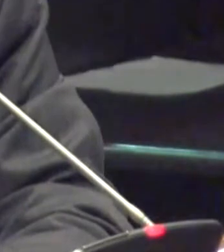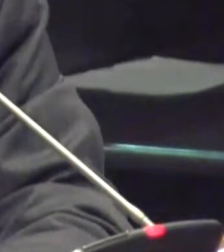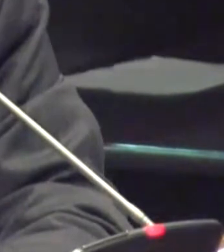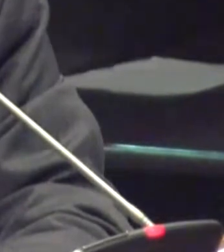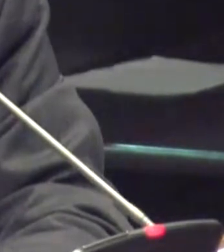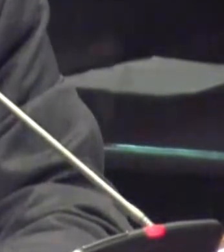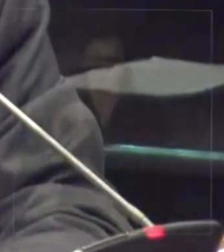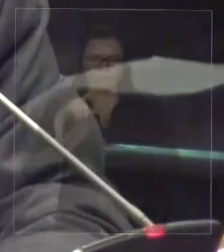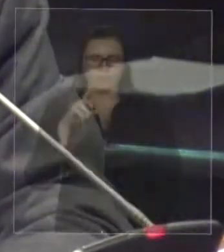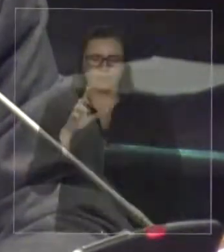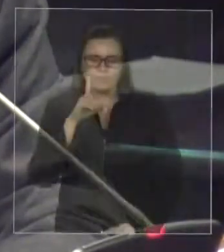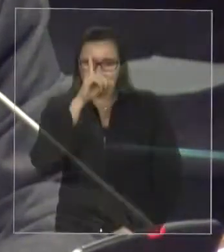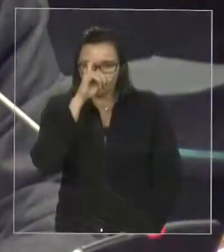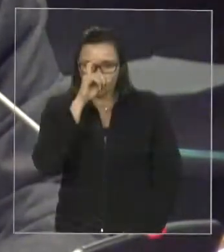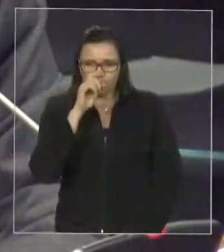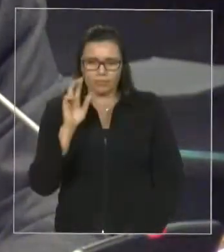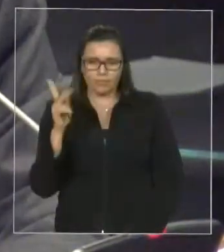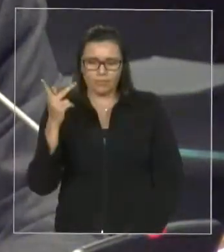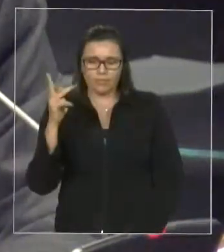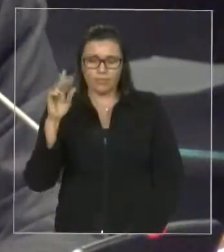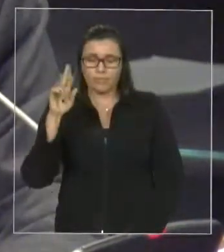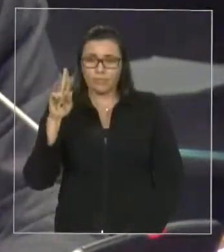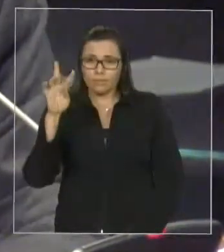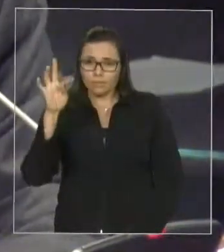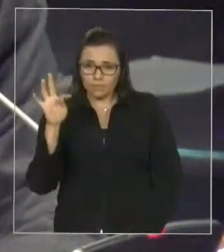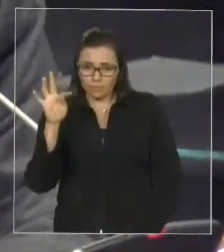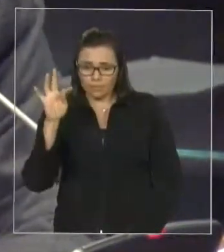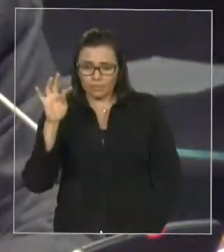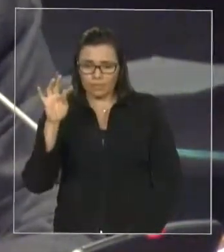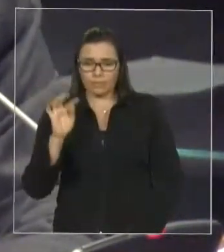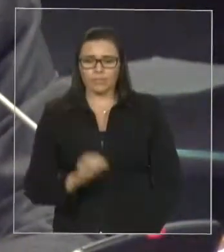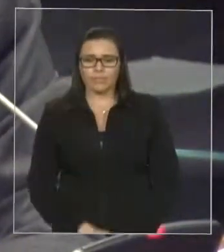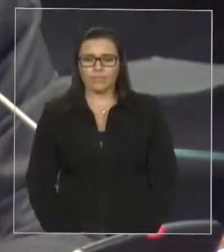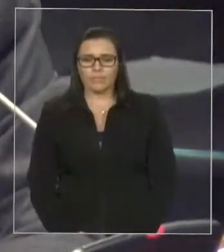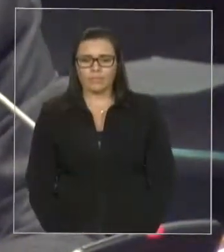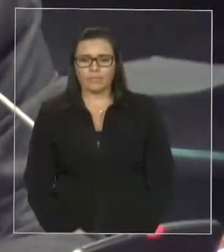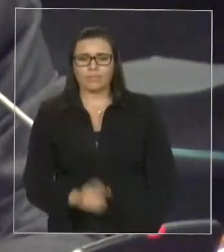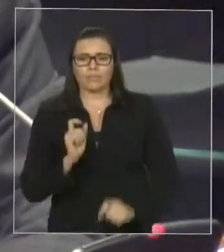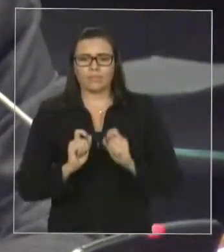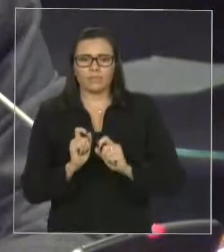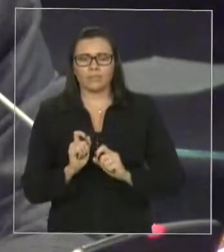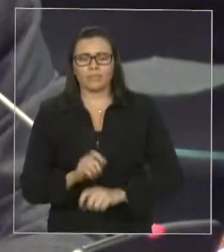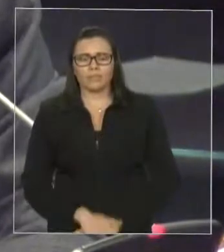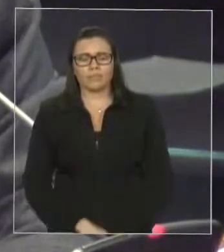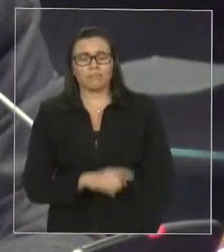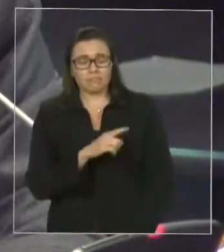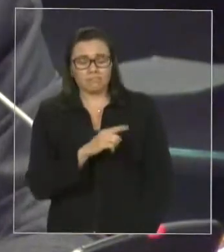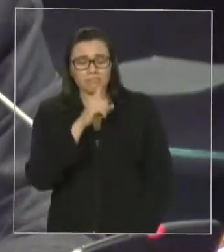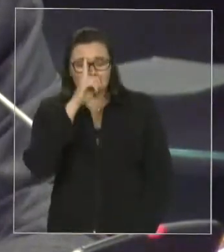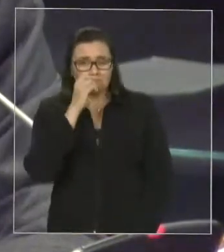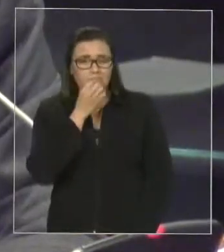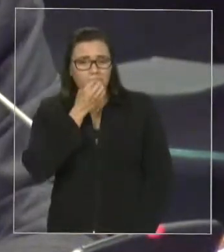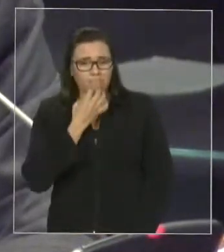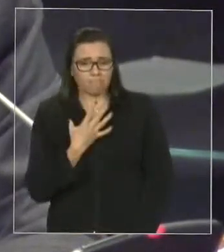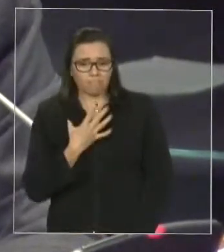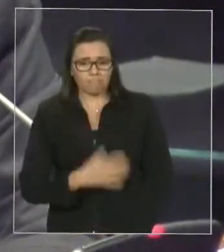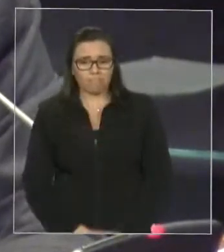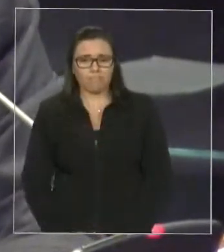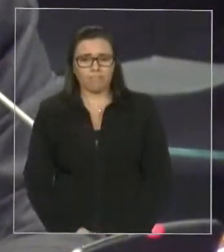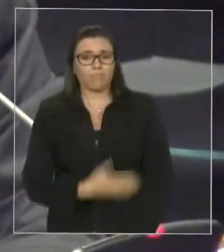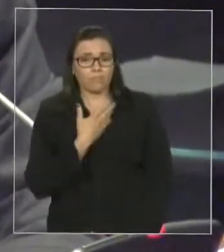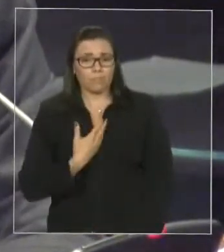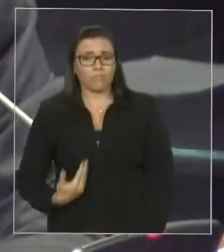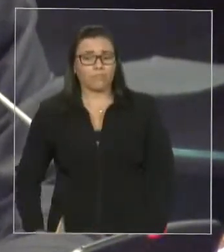quase 70% os atendimentos de pacientes oriundos do Maranhão no Piauí. Por quê? Porque o governador colocou